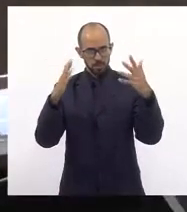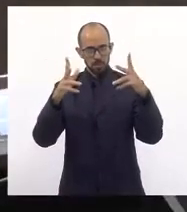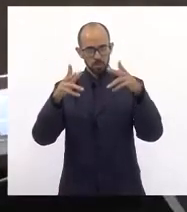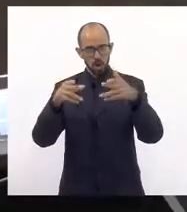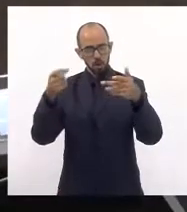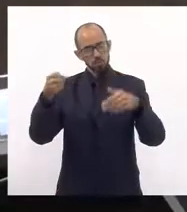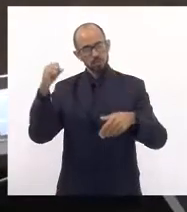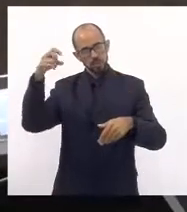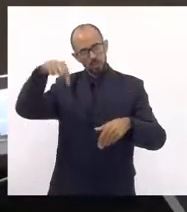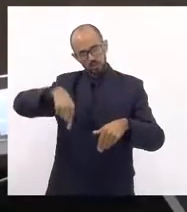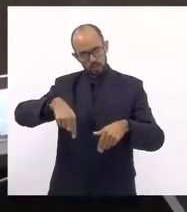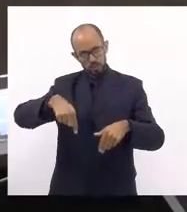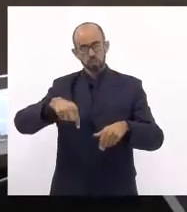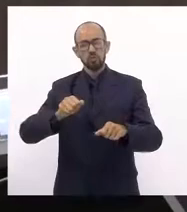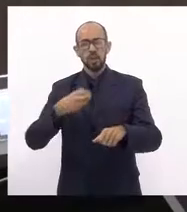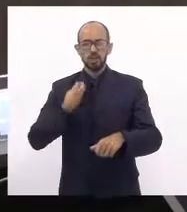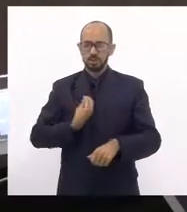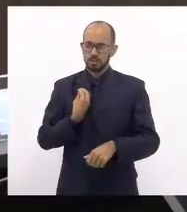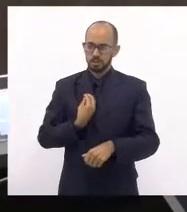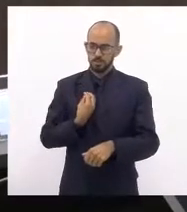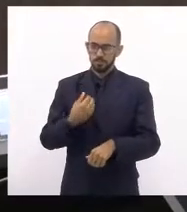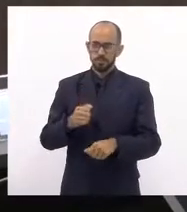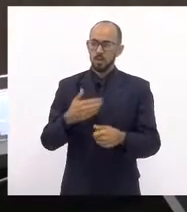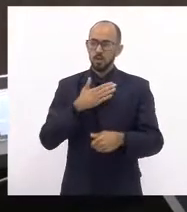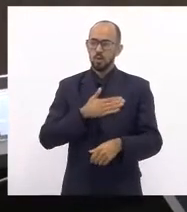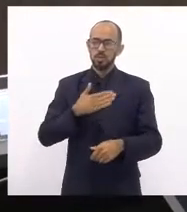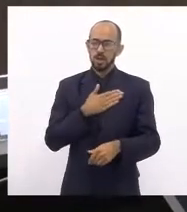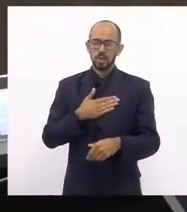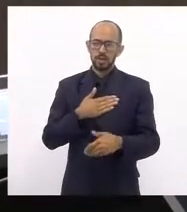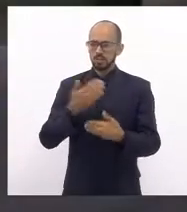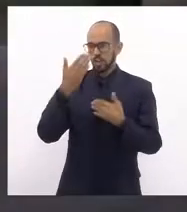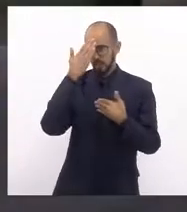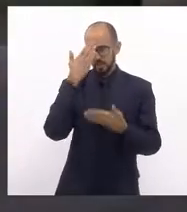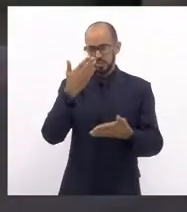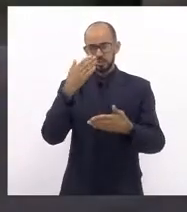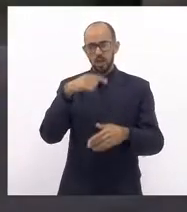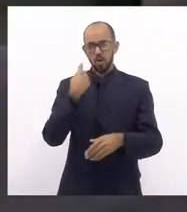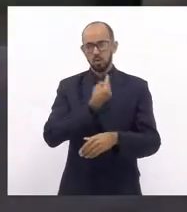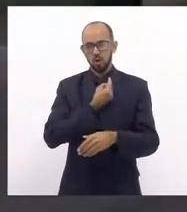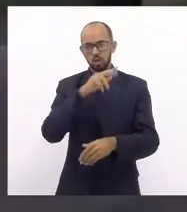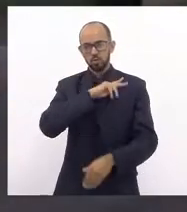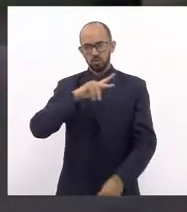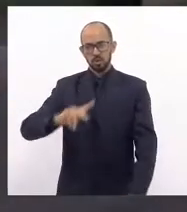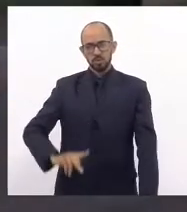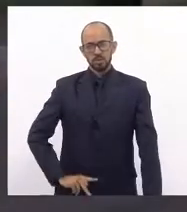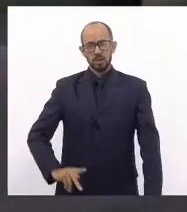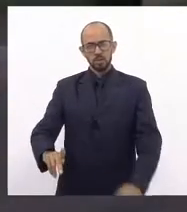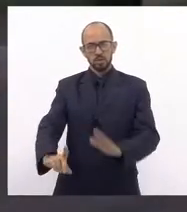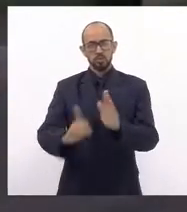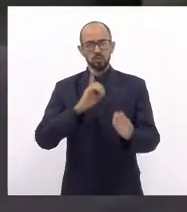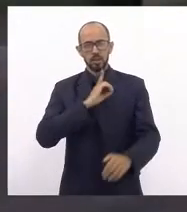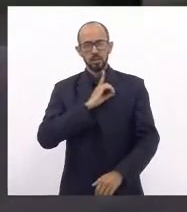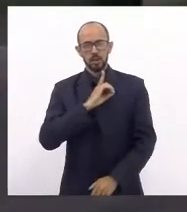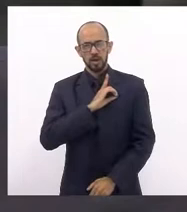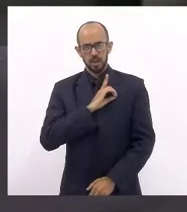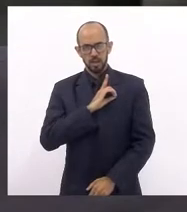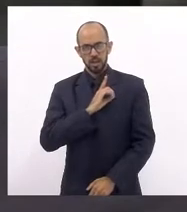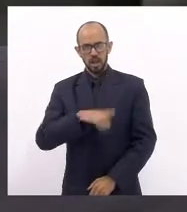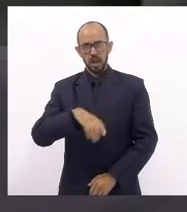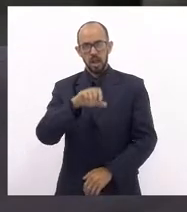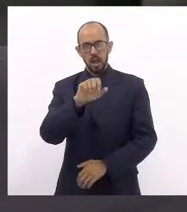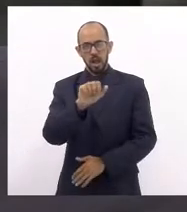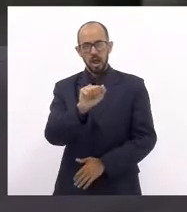estivesse. Também gostaria de agradecer ao nosso presidente do DETRAN,